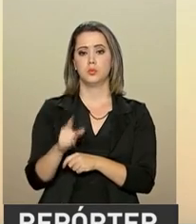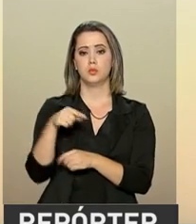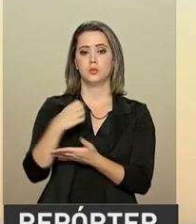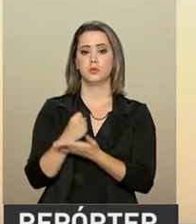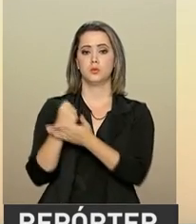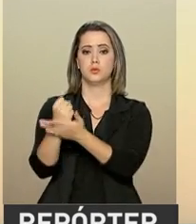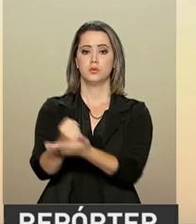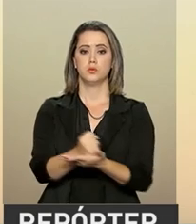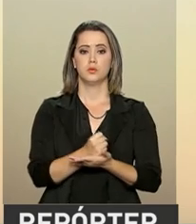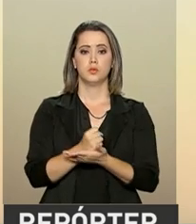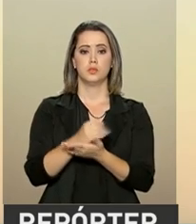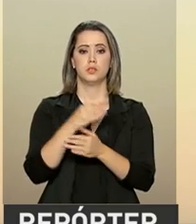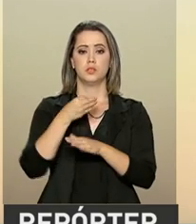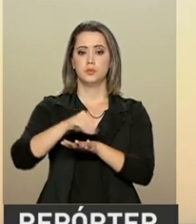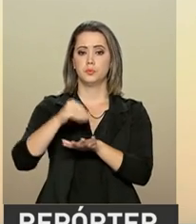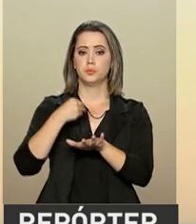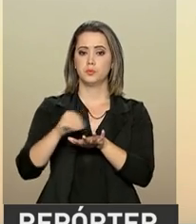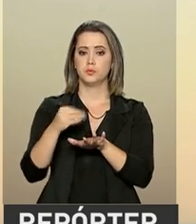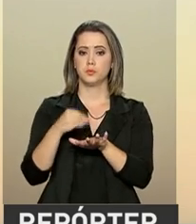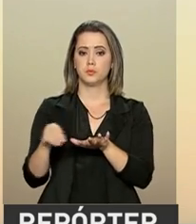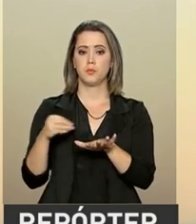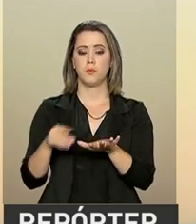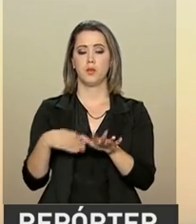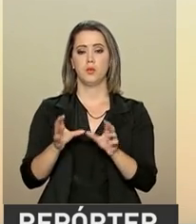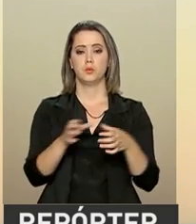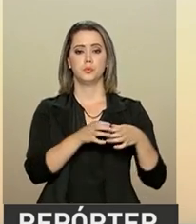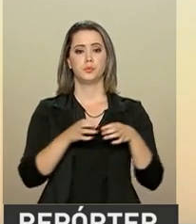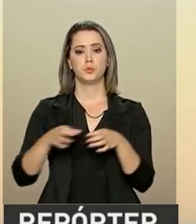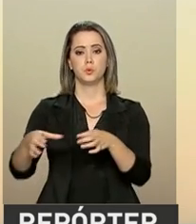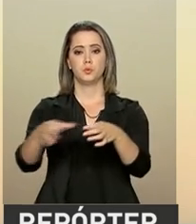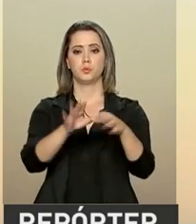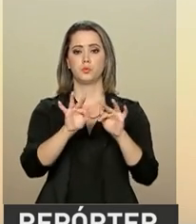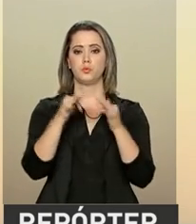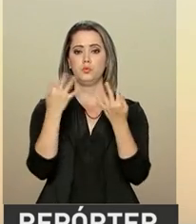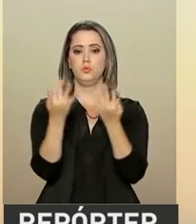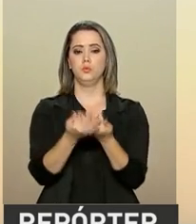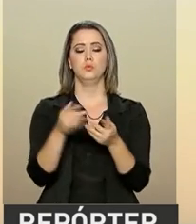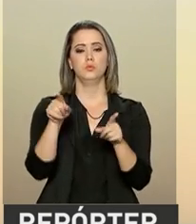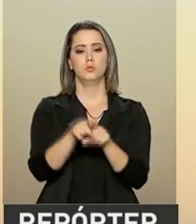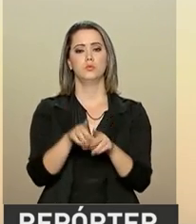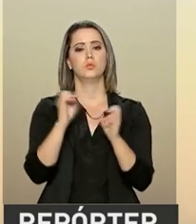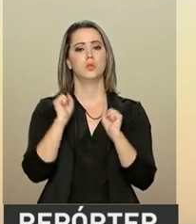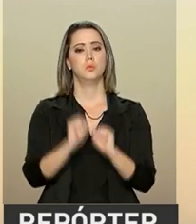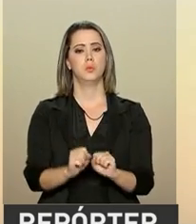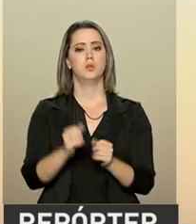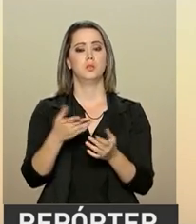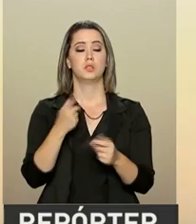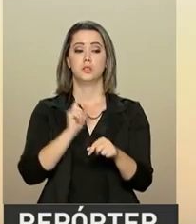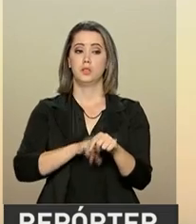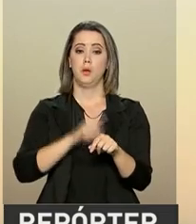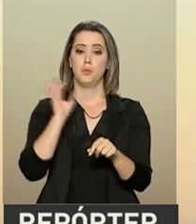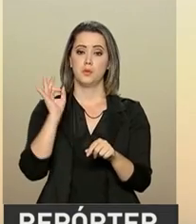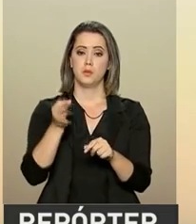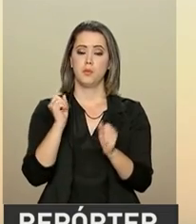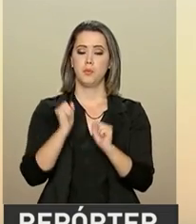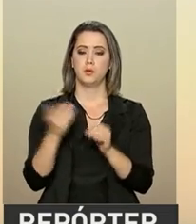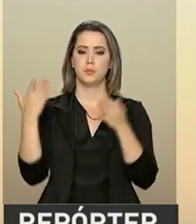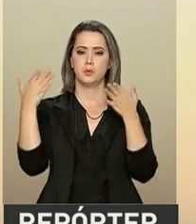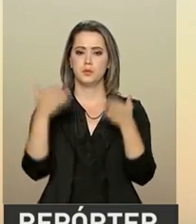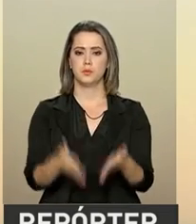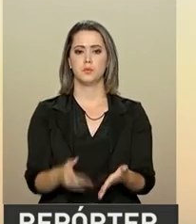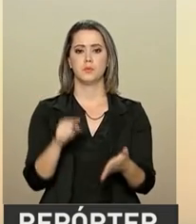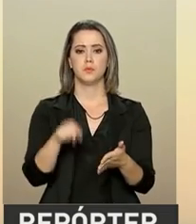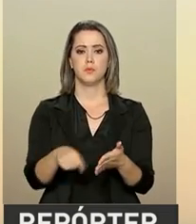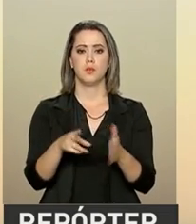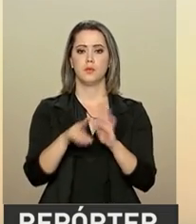disponibilizando as informações para as organizações dos Agricultores familiares de modo que em tempo hábil possam participar